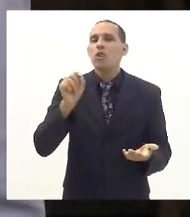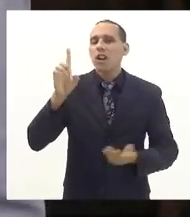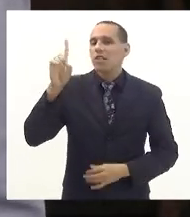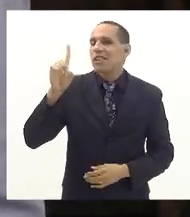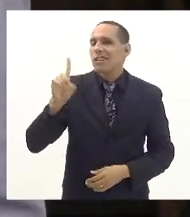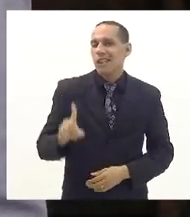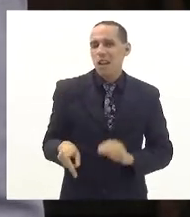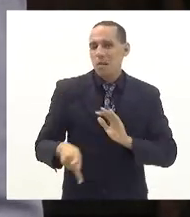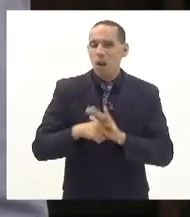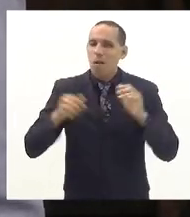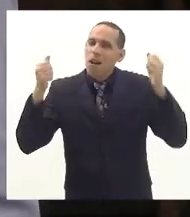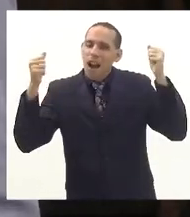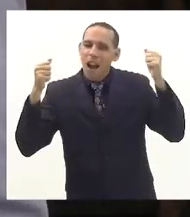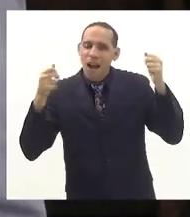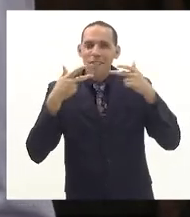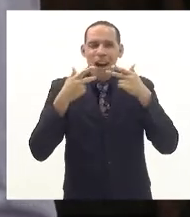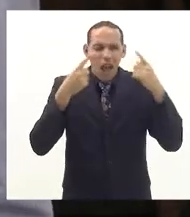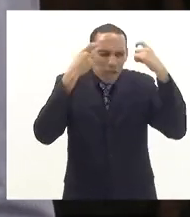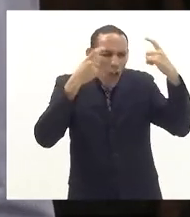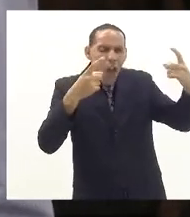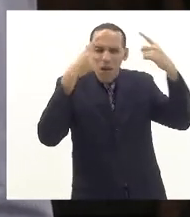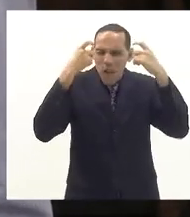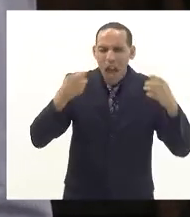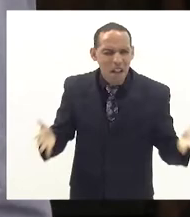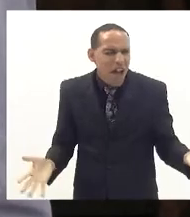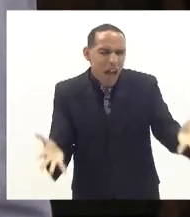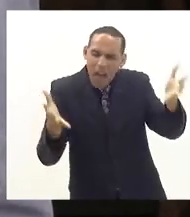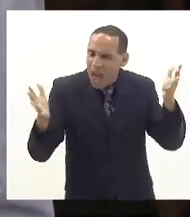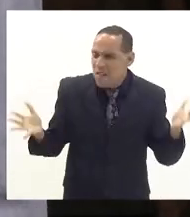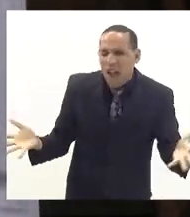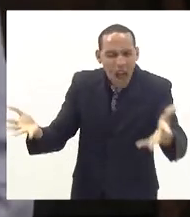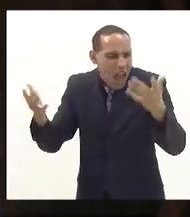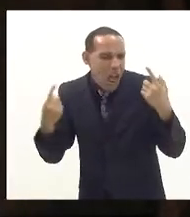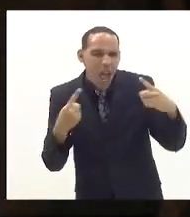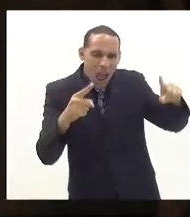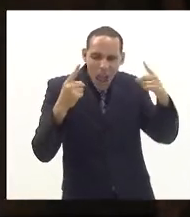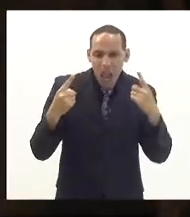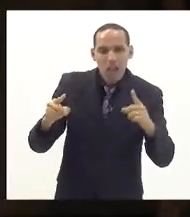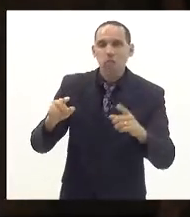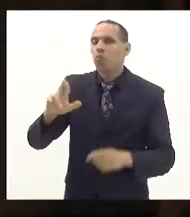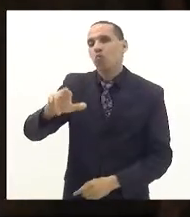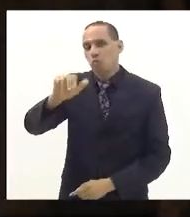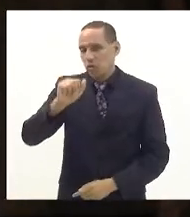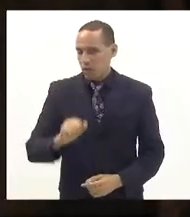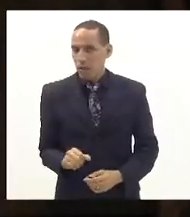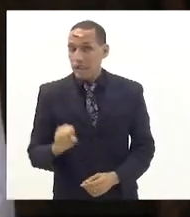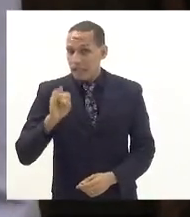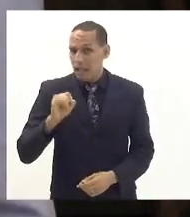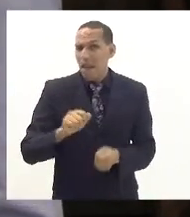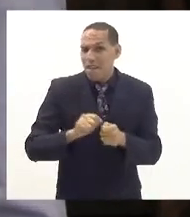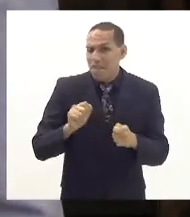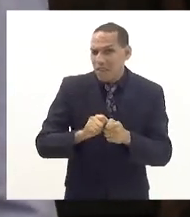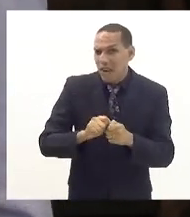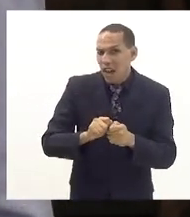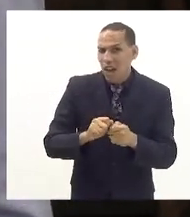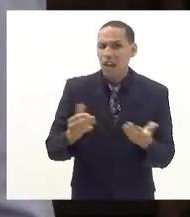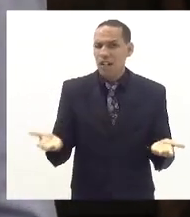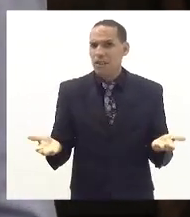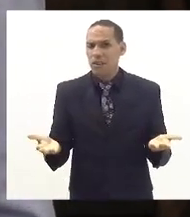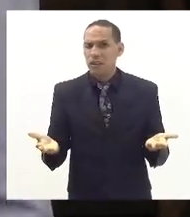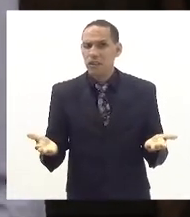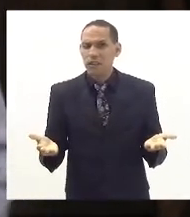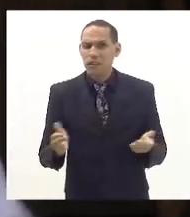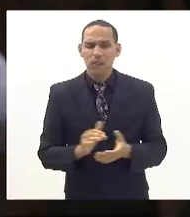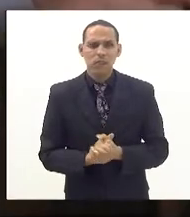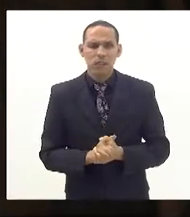de torcida pregar a violência física contra o adversário. Se alguma pessoa faz isso, infelizmente, há os que